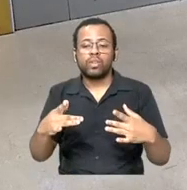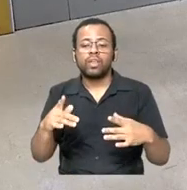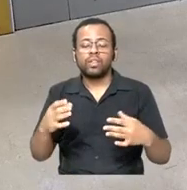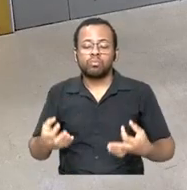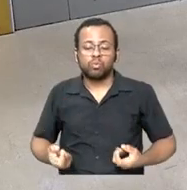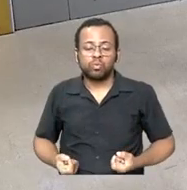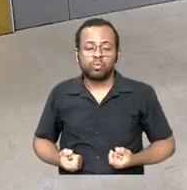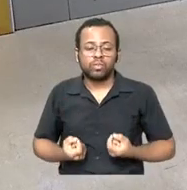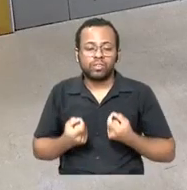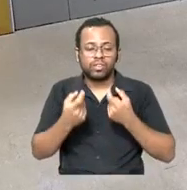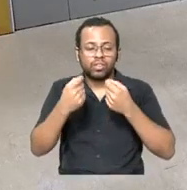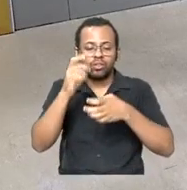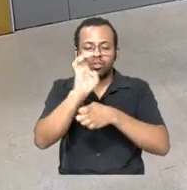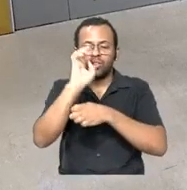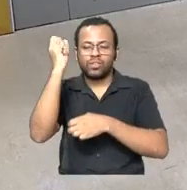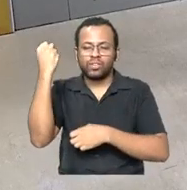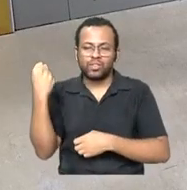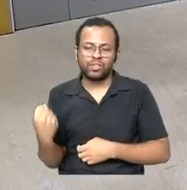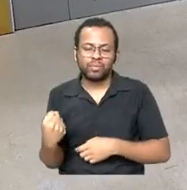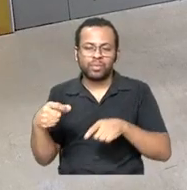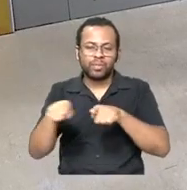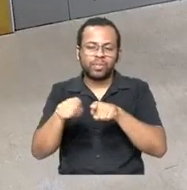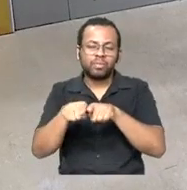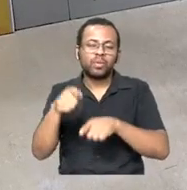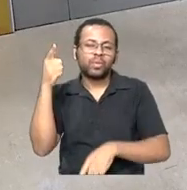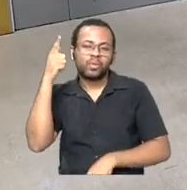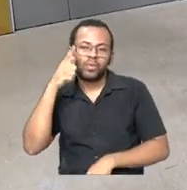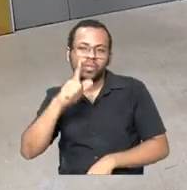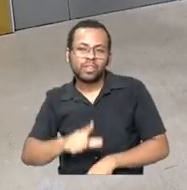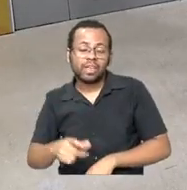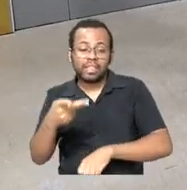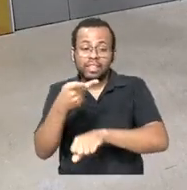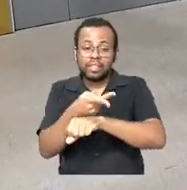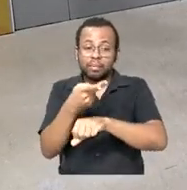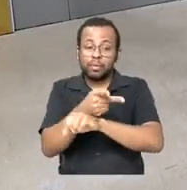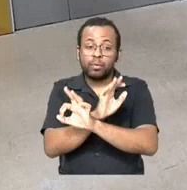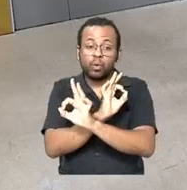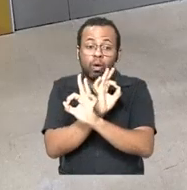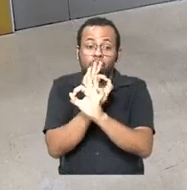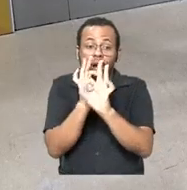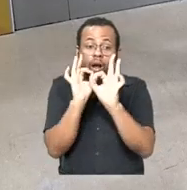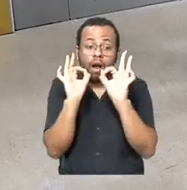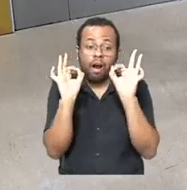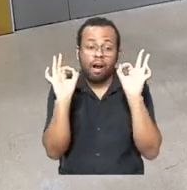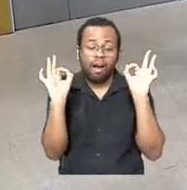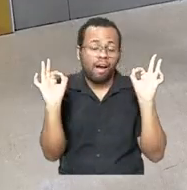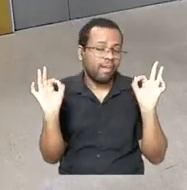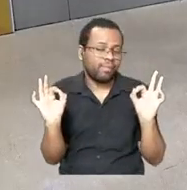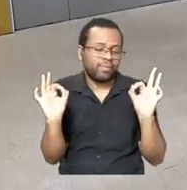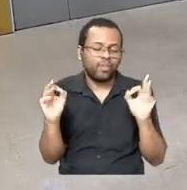da Oncologia de Sergipe avosos além de concorrer a prêmios incríveis